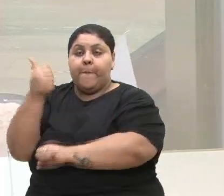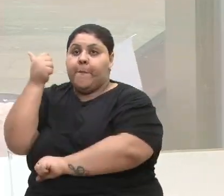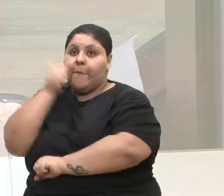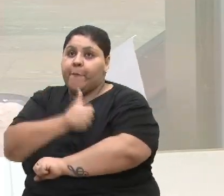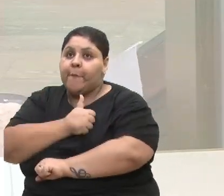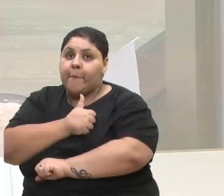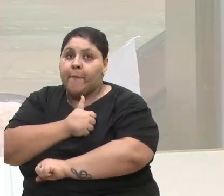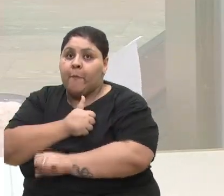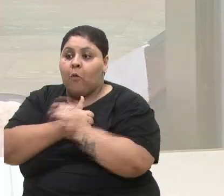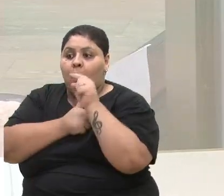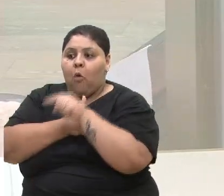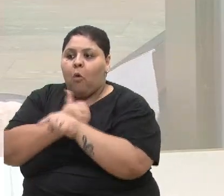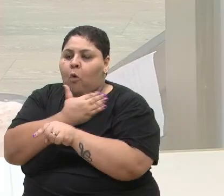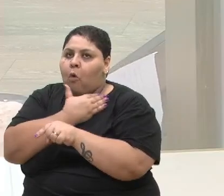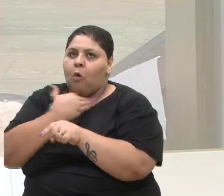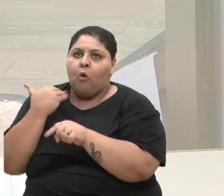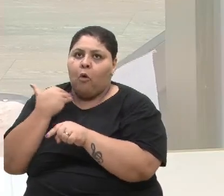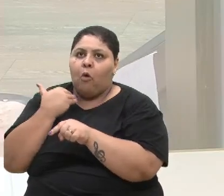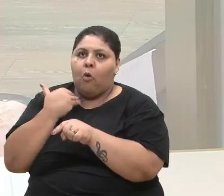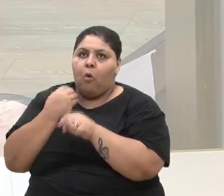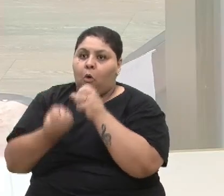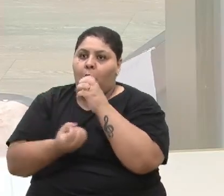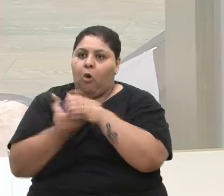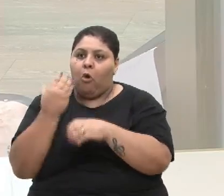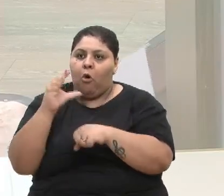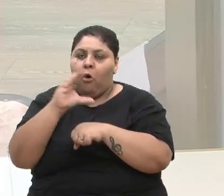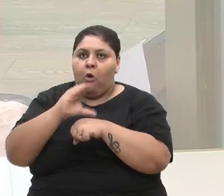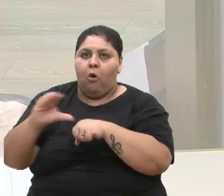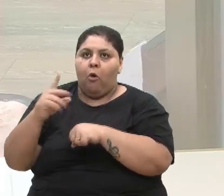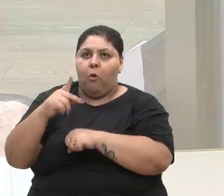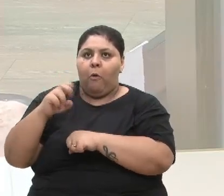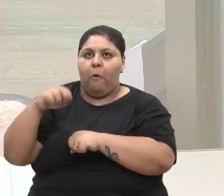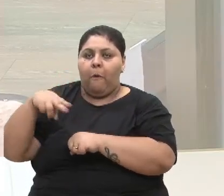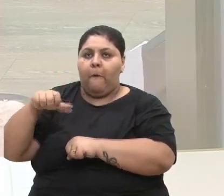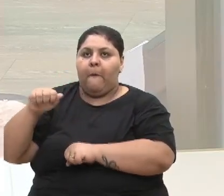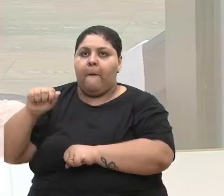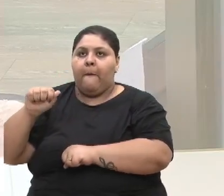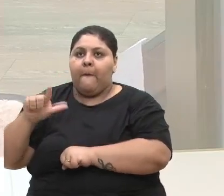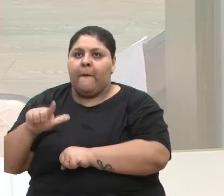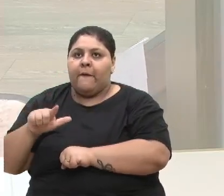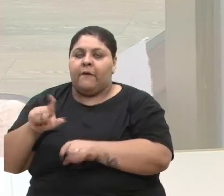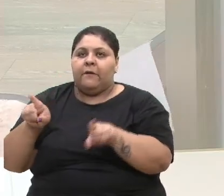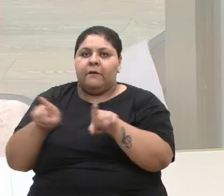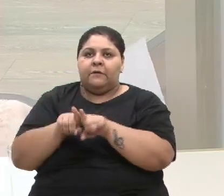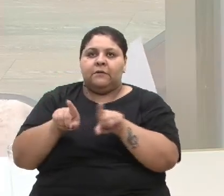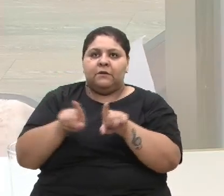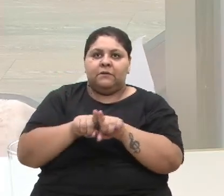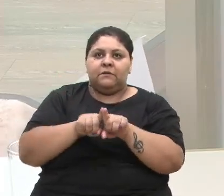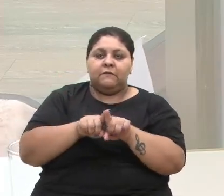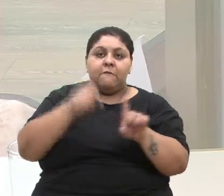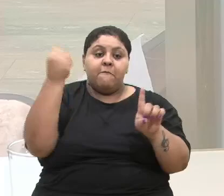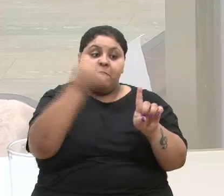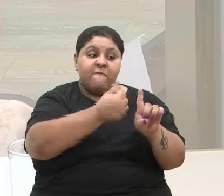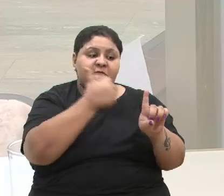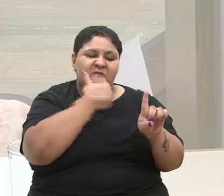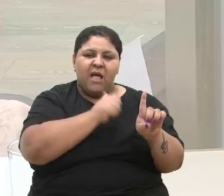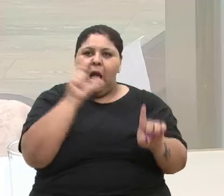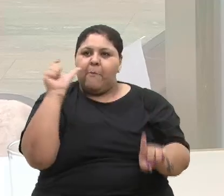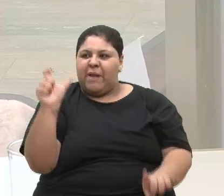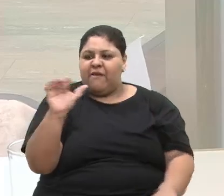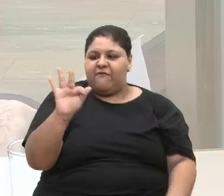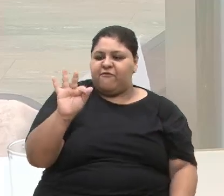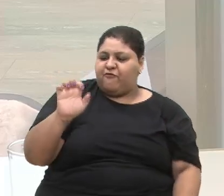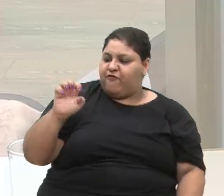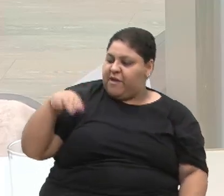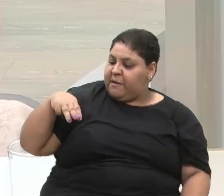morrendo. Se colocou no Código Penal a palavra feminicídio porque mulheres são mortas por serem mulheres. Então,